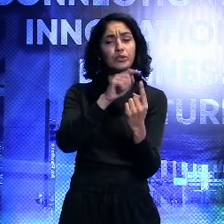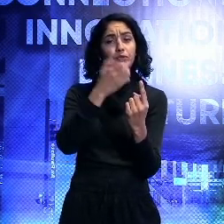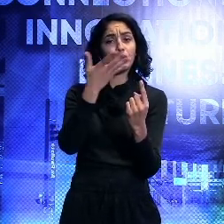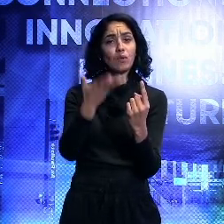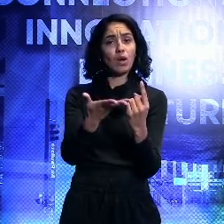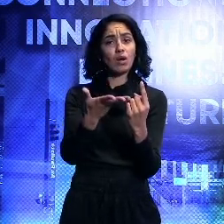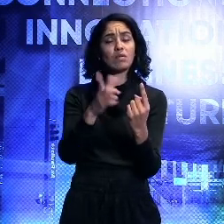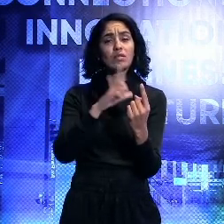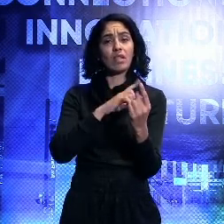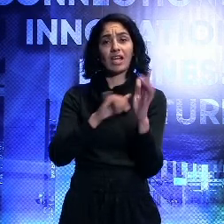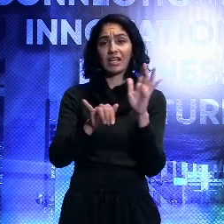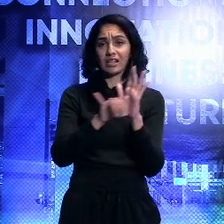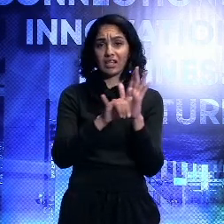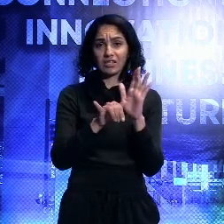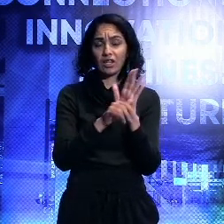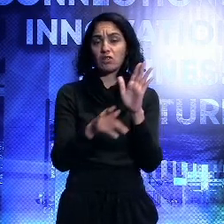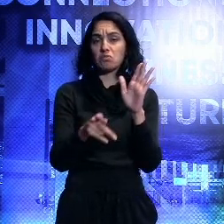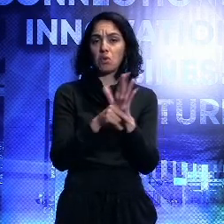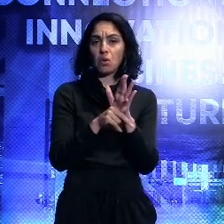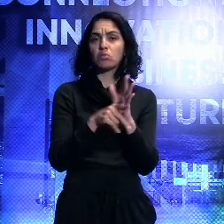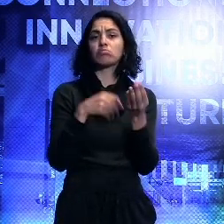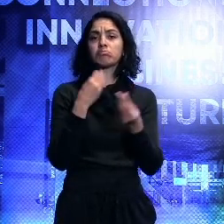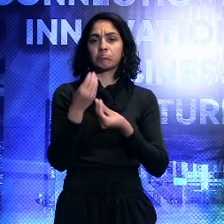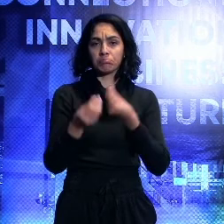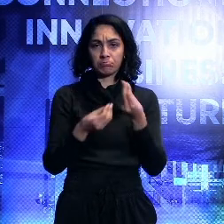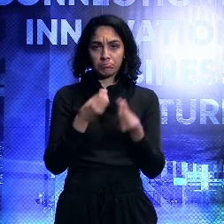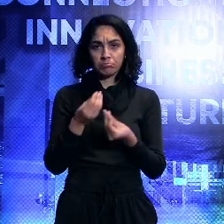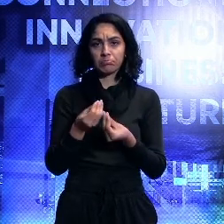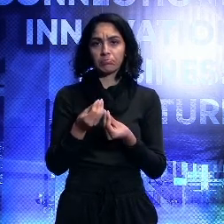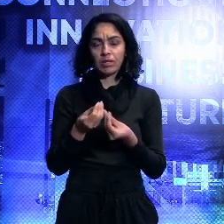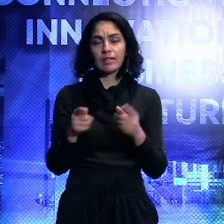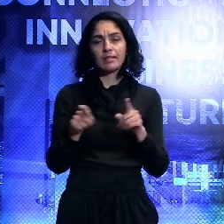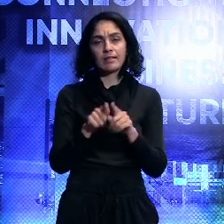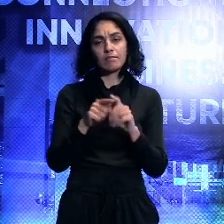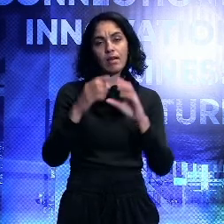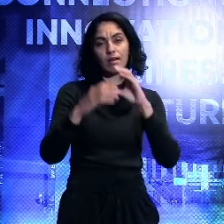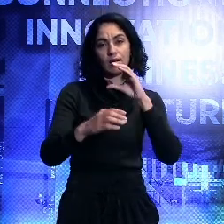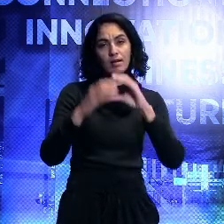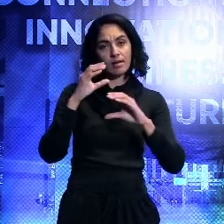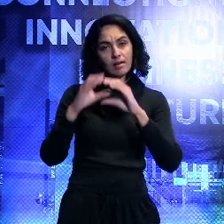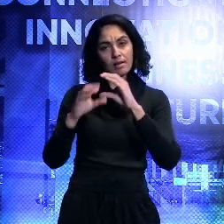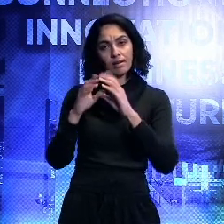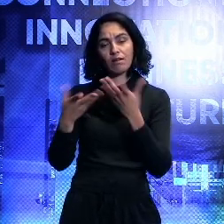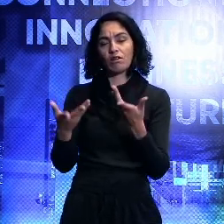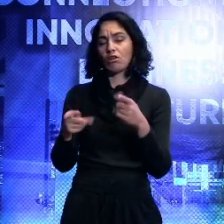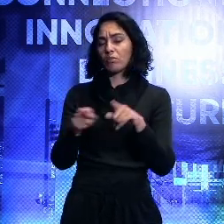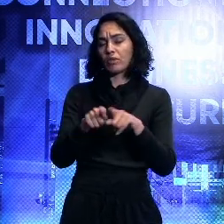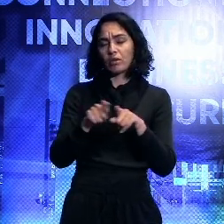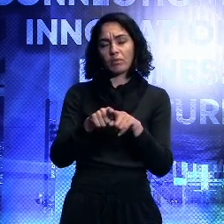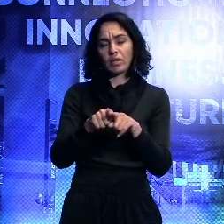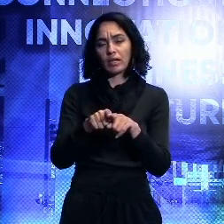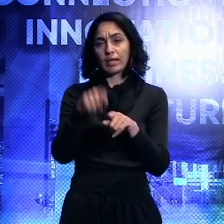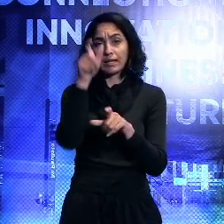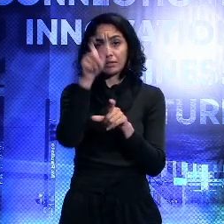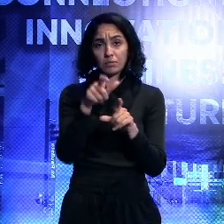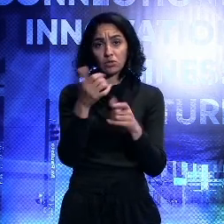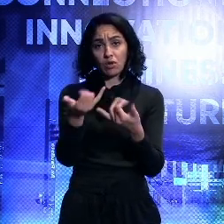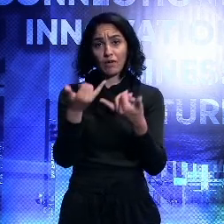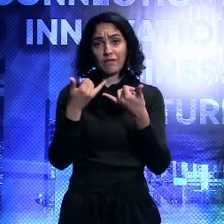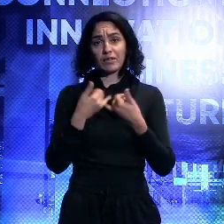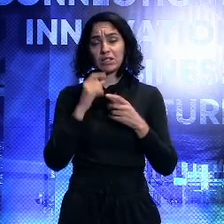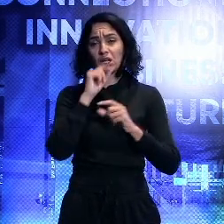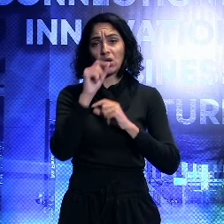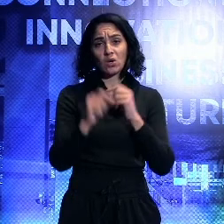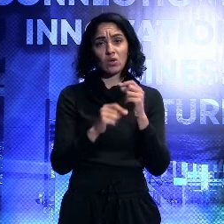identidade, certo? Dão voz, elas comunicam dores, ansiedades, necessidades dessas pessoas. Elas são construídas com